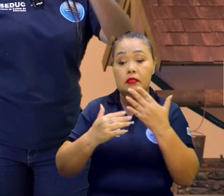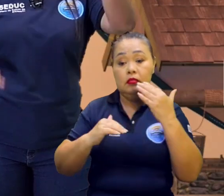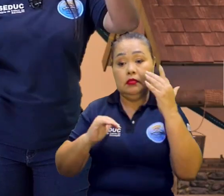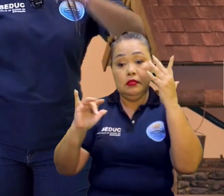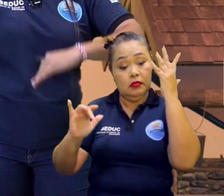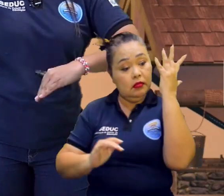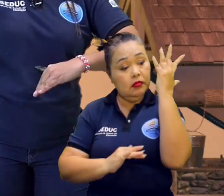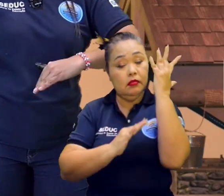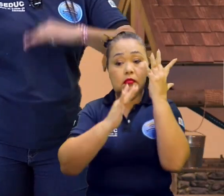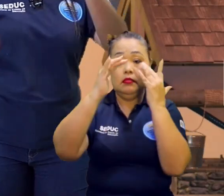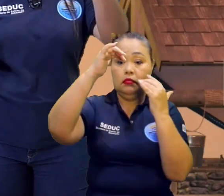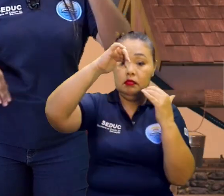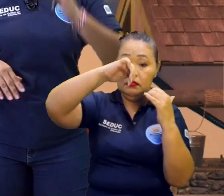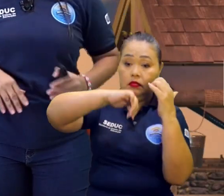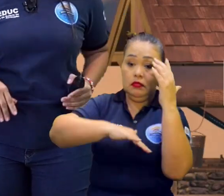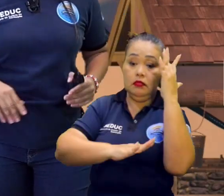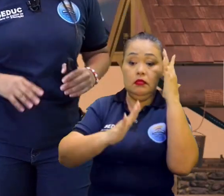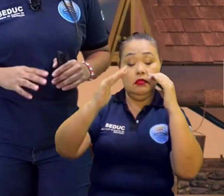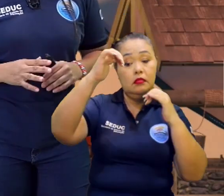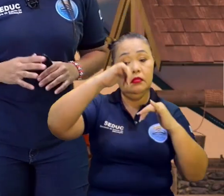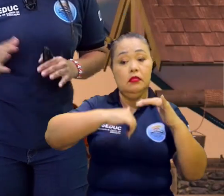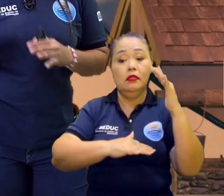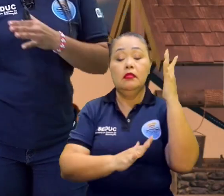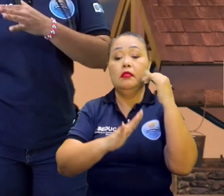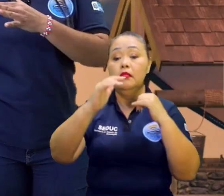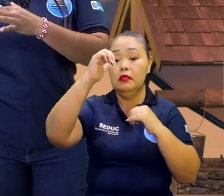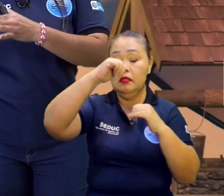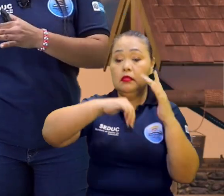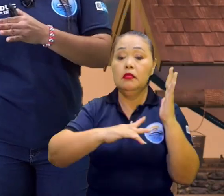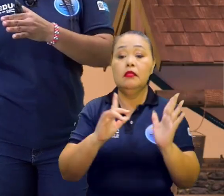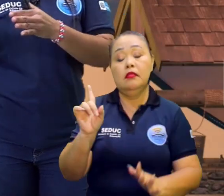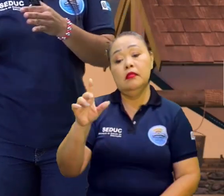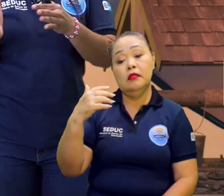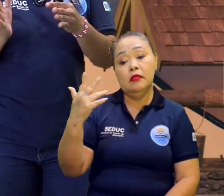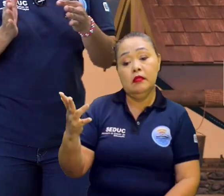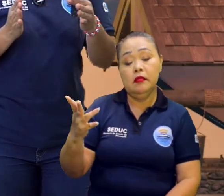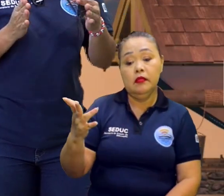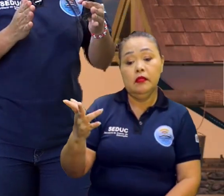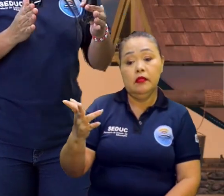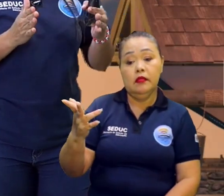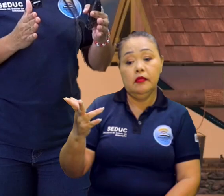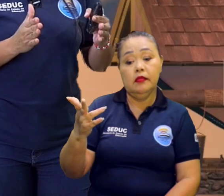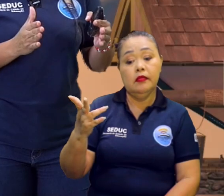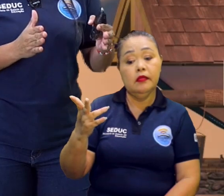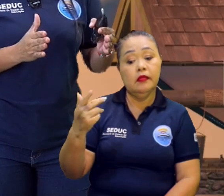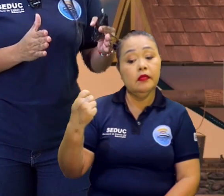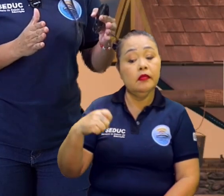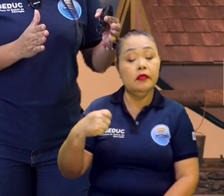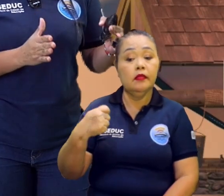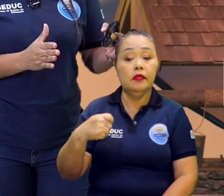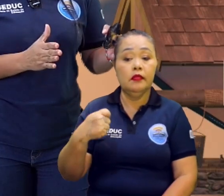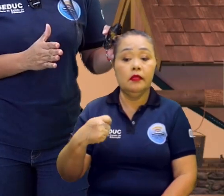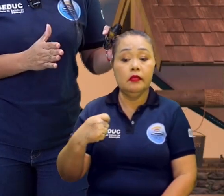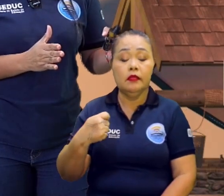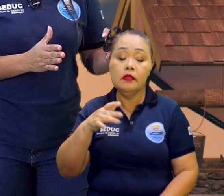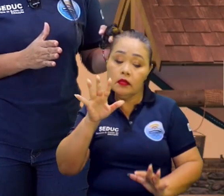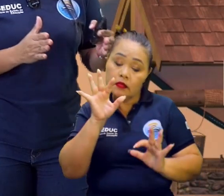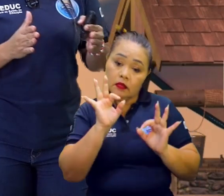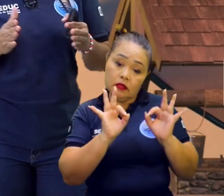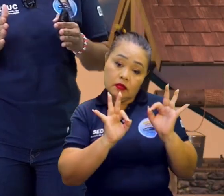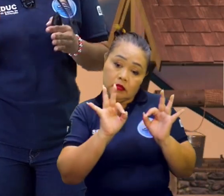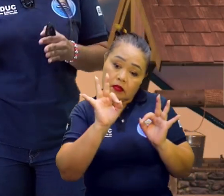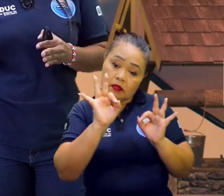xilema, floema, né? Então, eu preciso estar alinhando